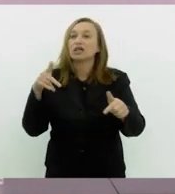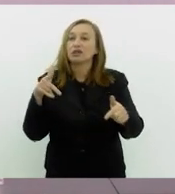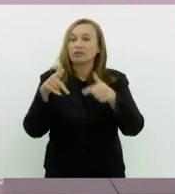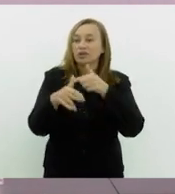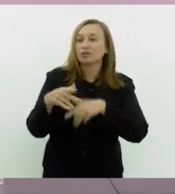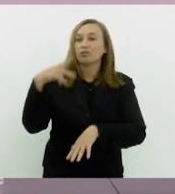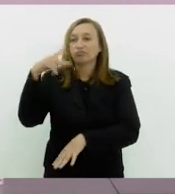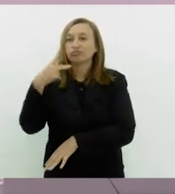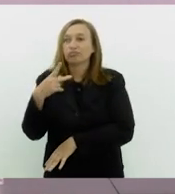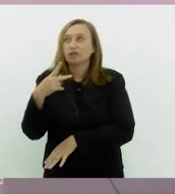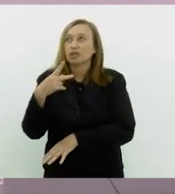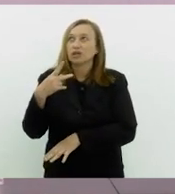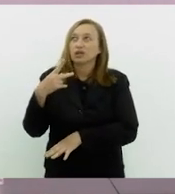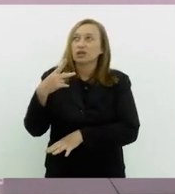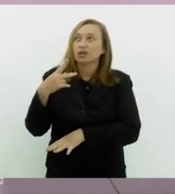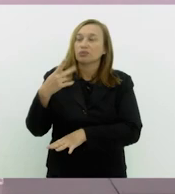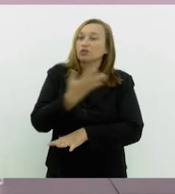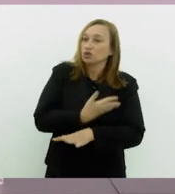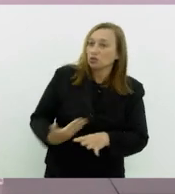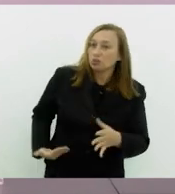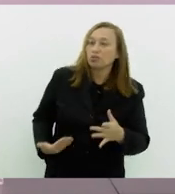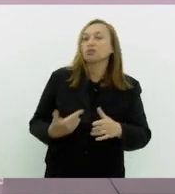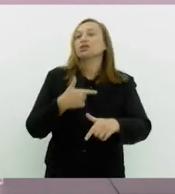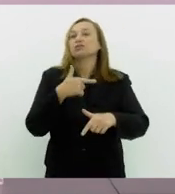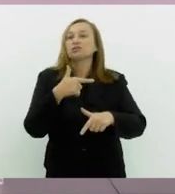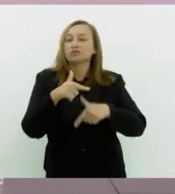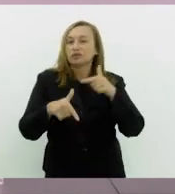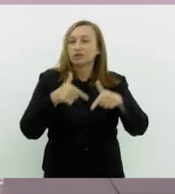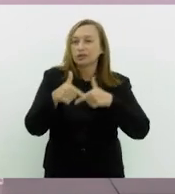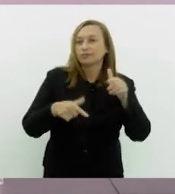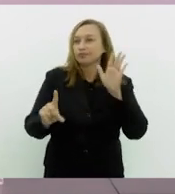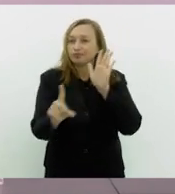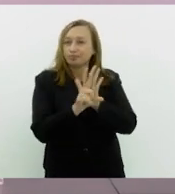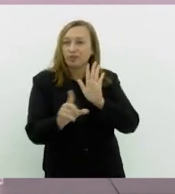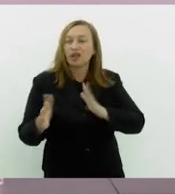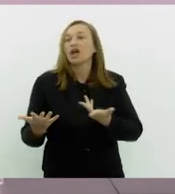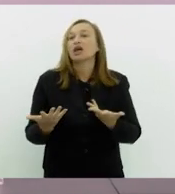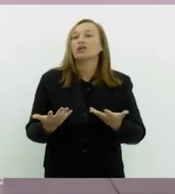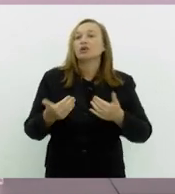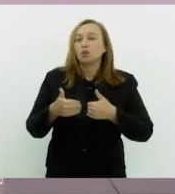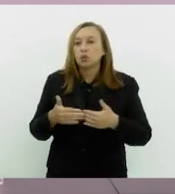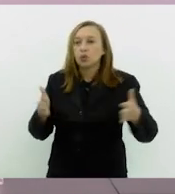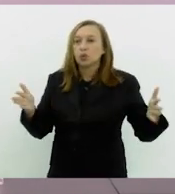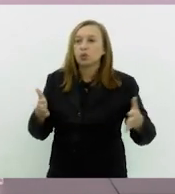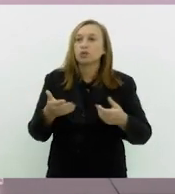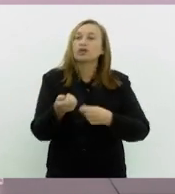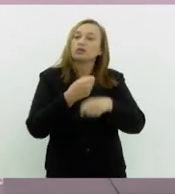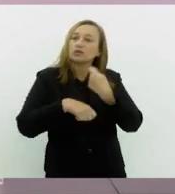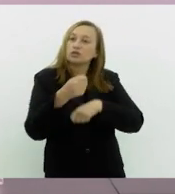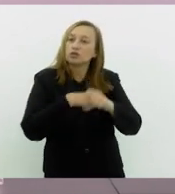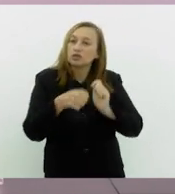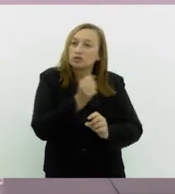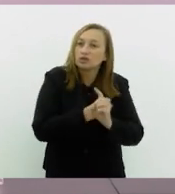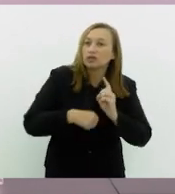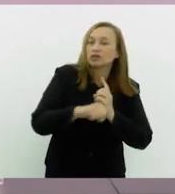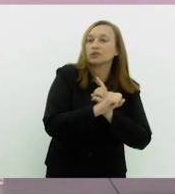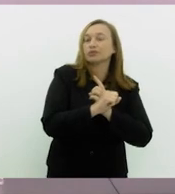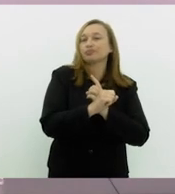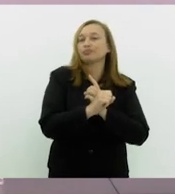e exploração. A economia de cuidado envolve um grande leque de atividades sociais e econômicas, mas